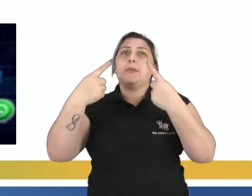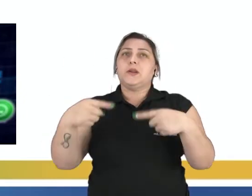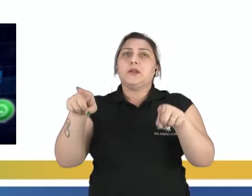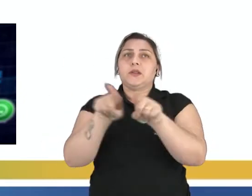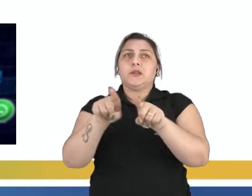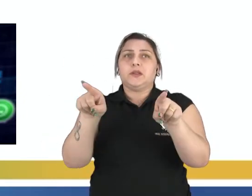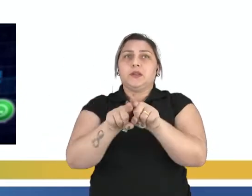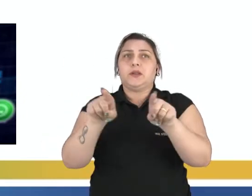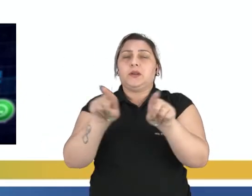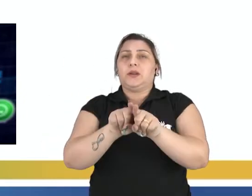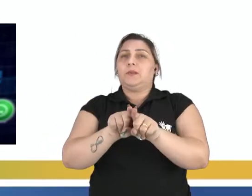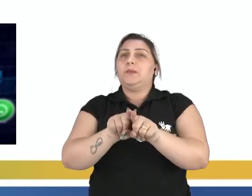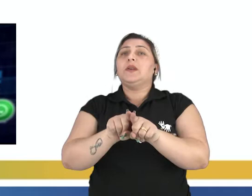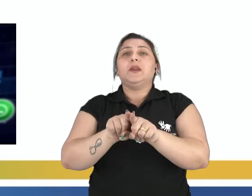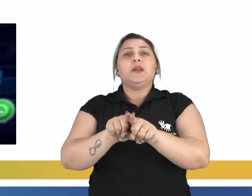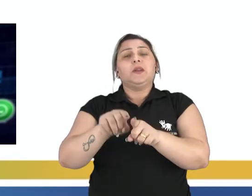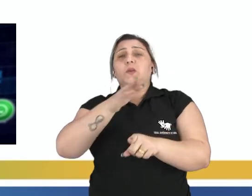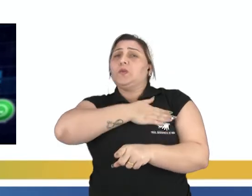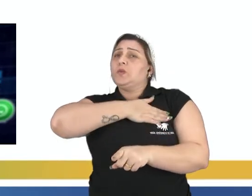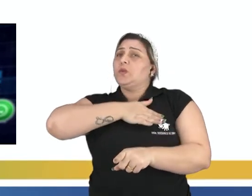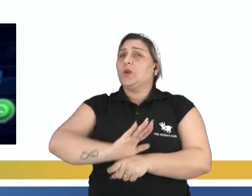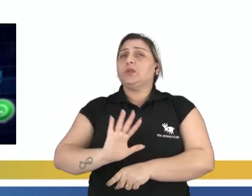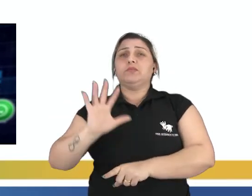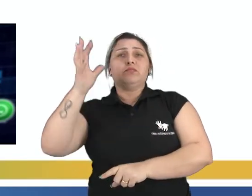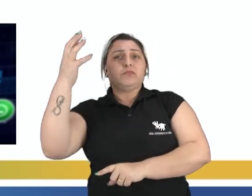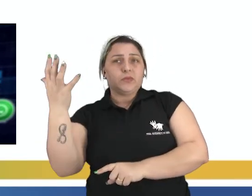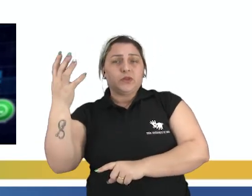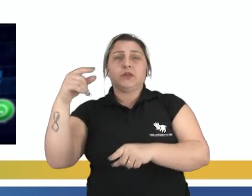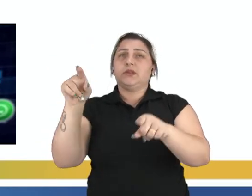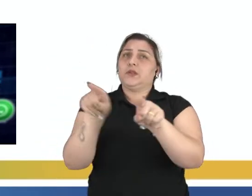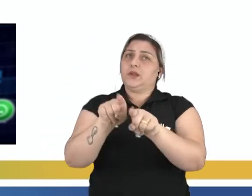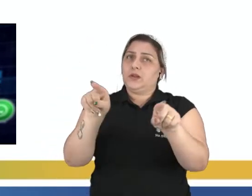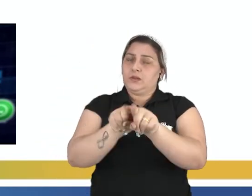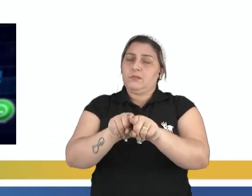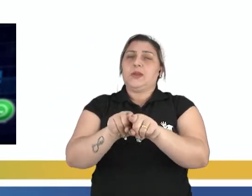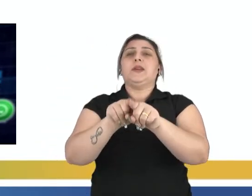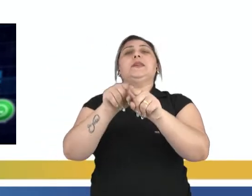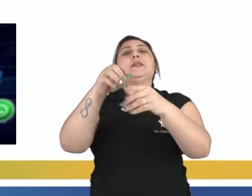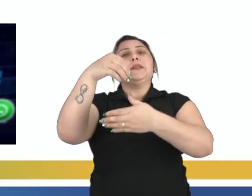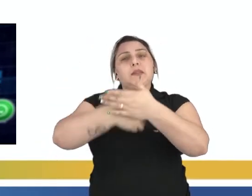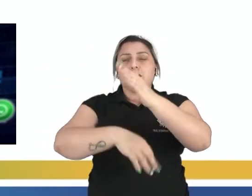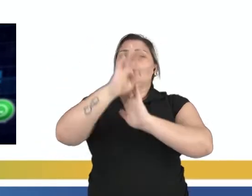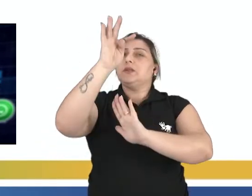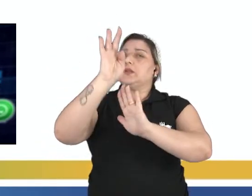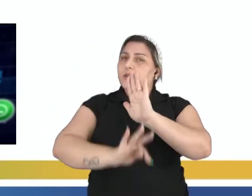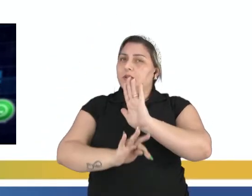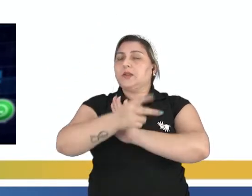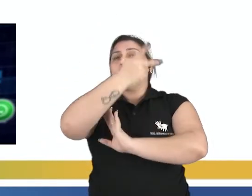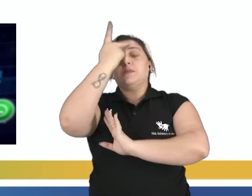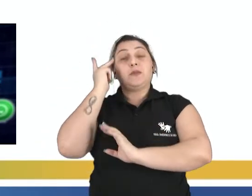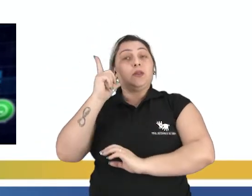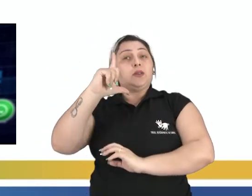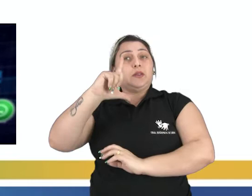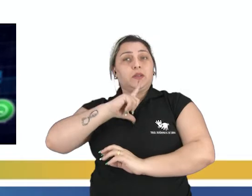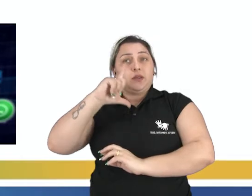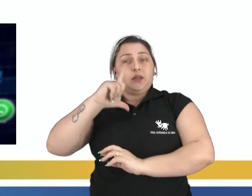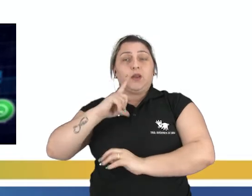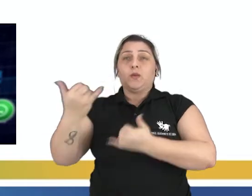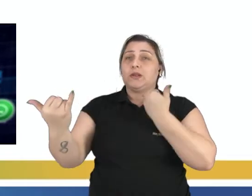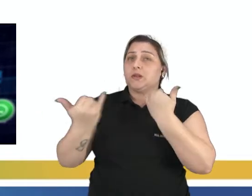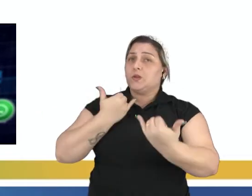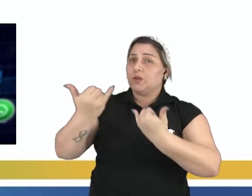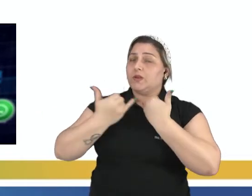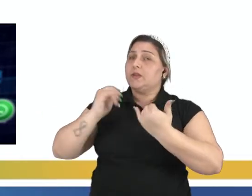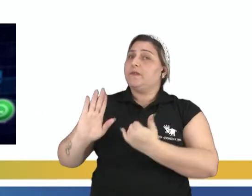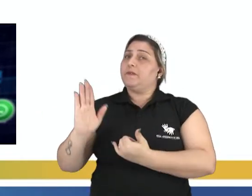manifesta desconforto com esse estado de coisas. Então ele também está tratando sobre isso, sobre esse desconforto que os usuários têm com relação a essas